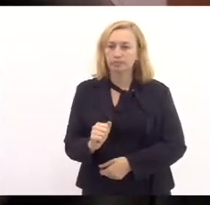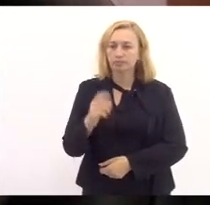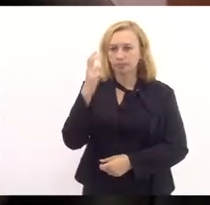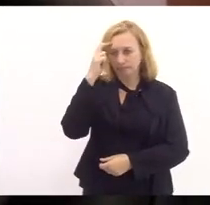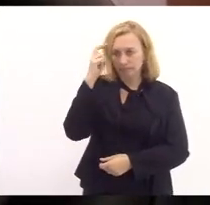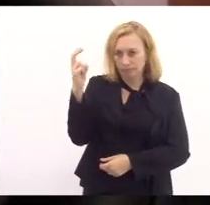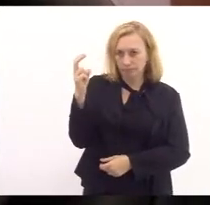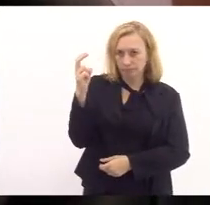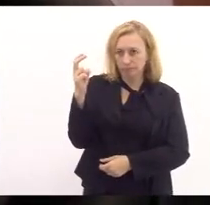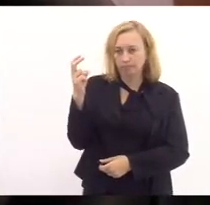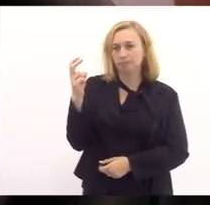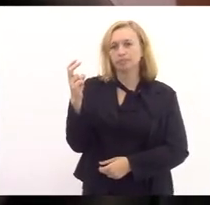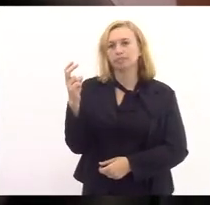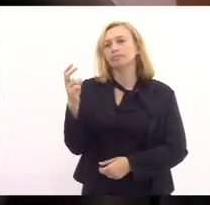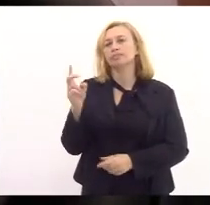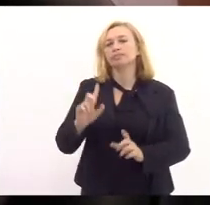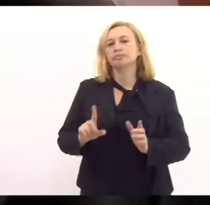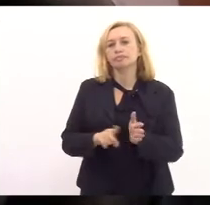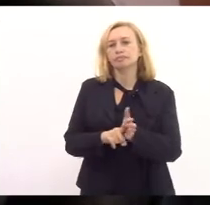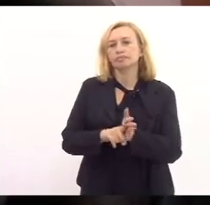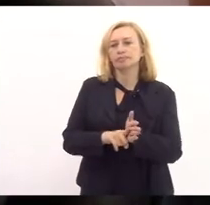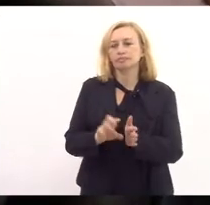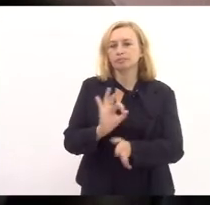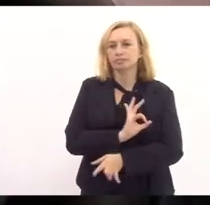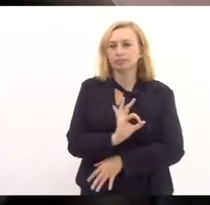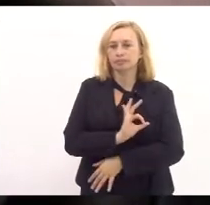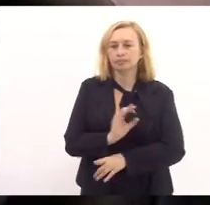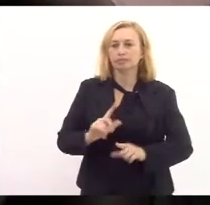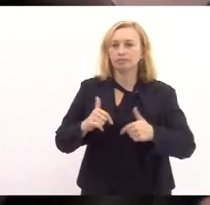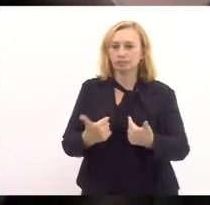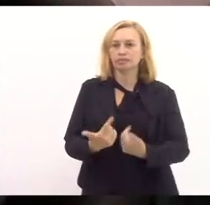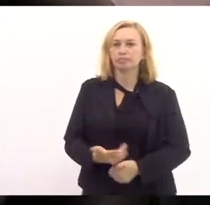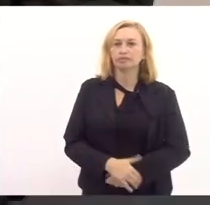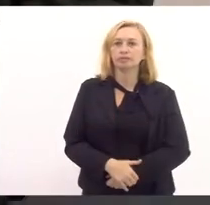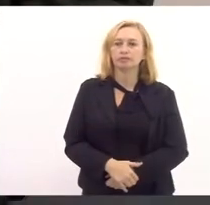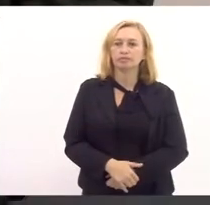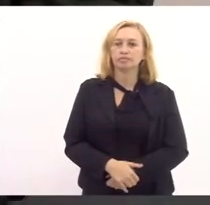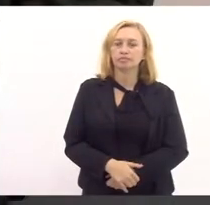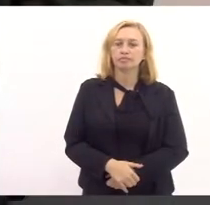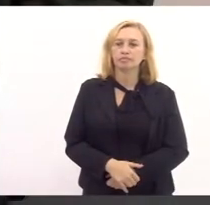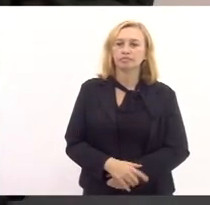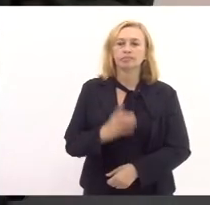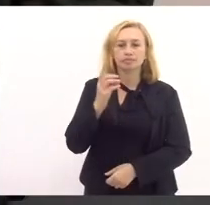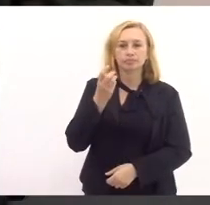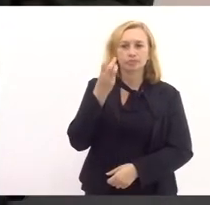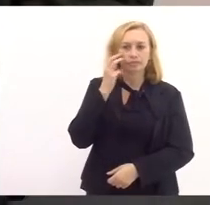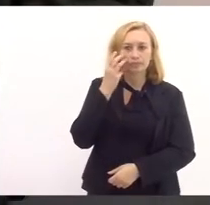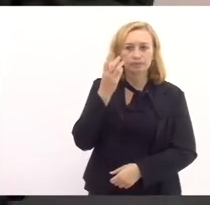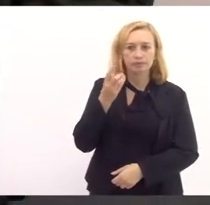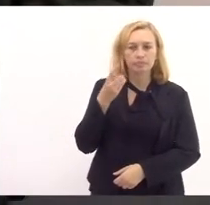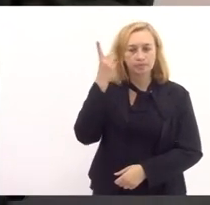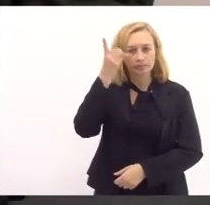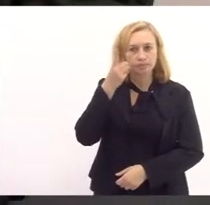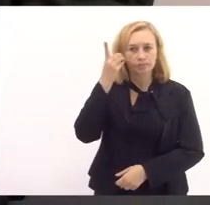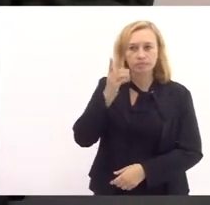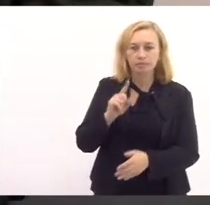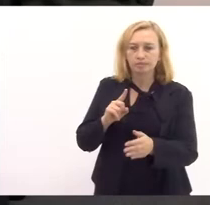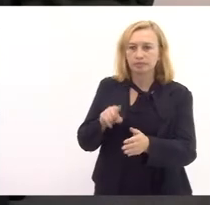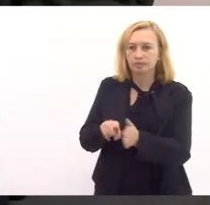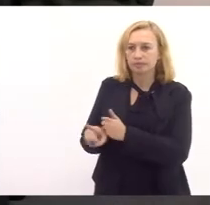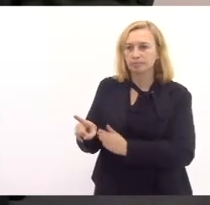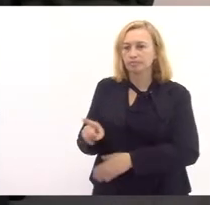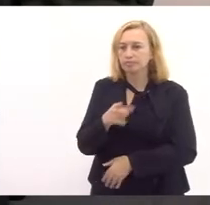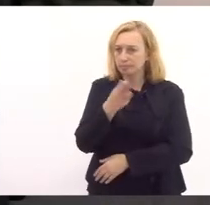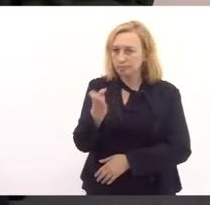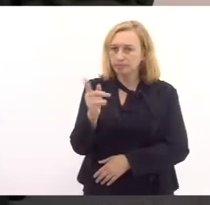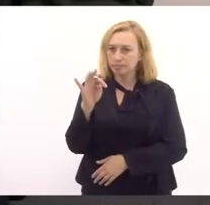inteligência de atuação. Eu vou passar a palavra, o Voltec tem uma pergunta a fazer a você, Alexandre.